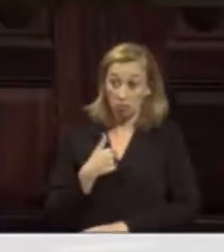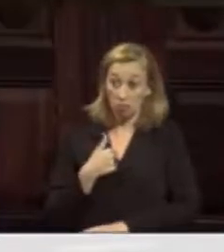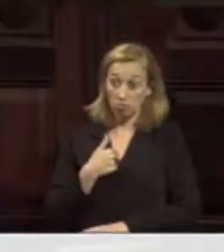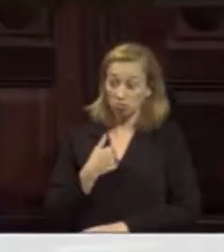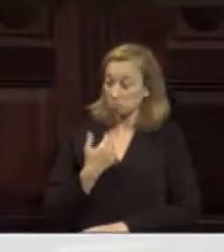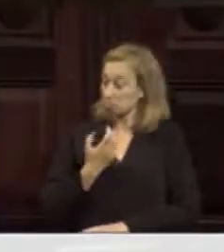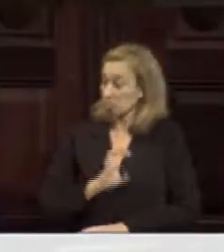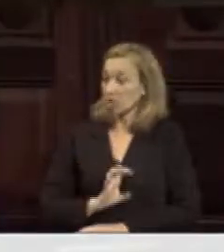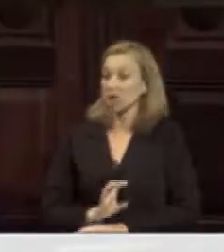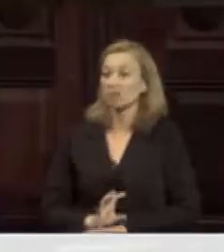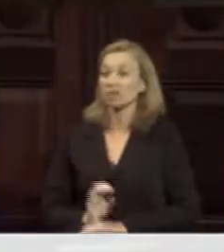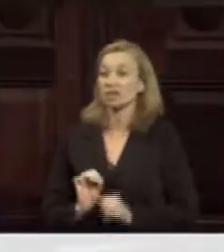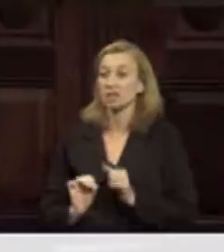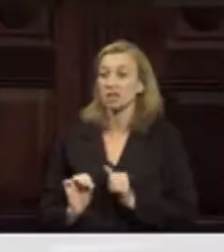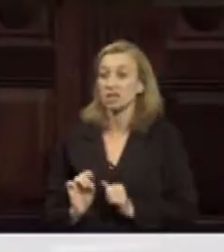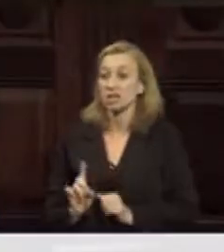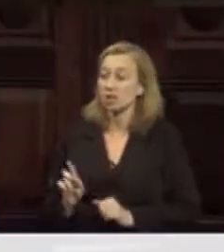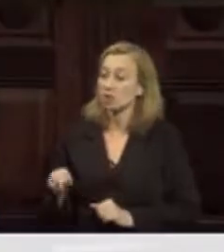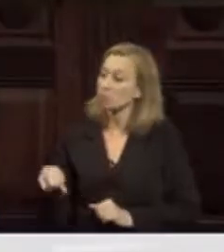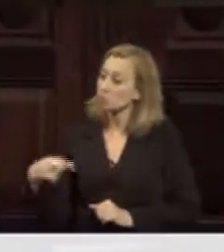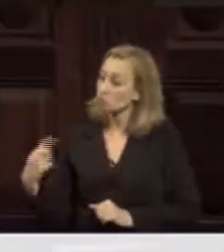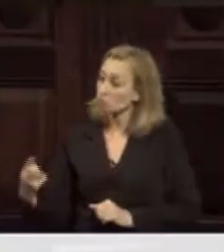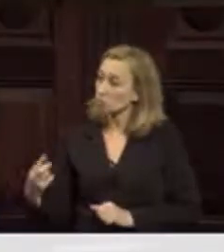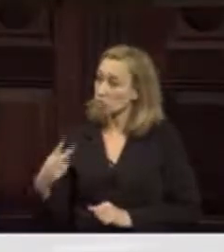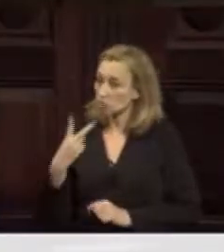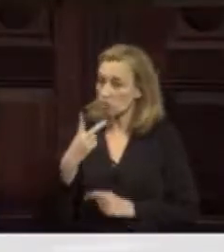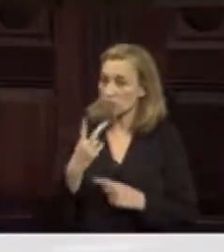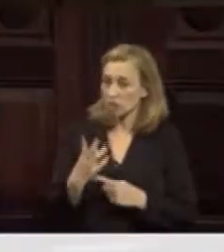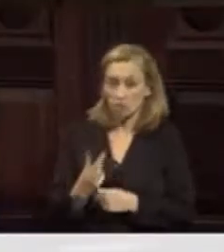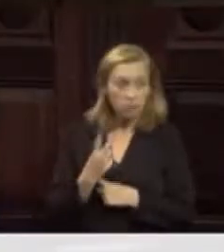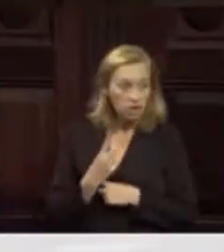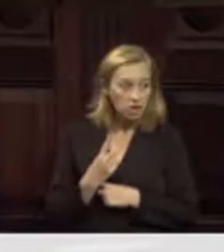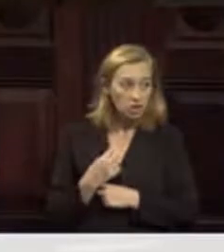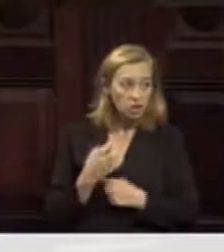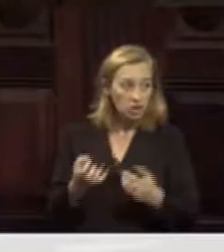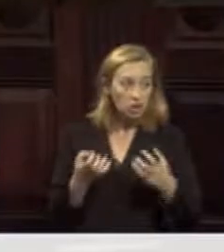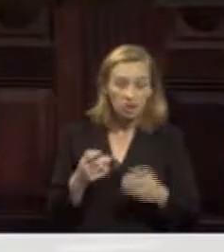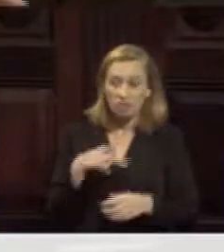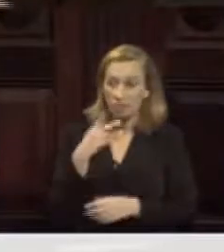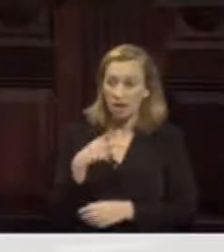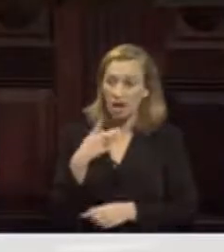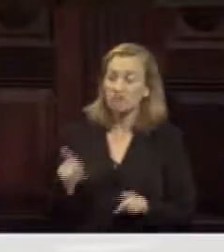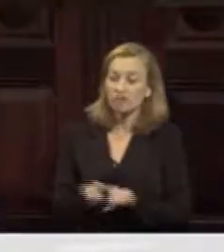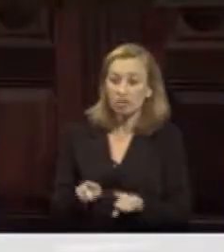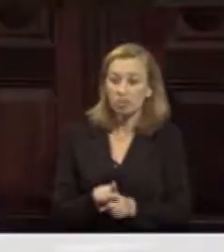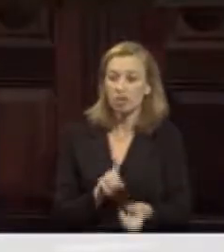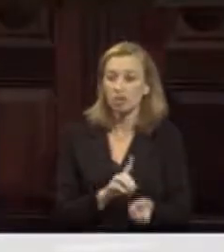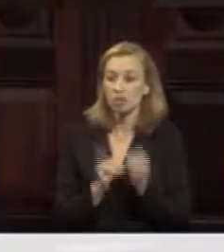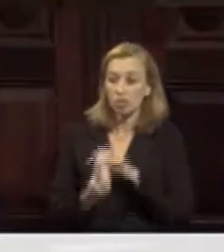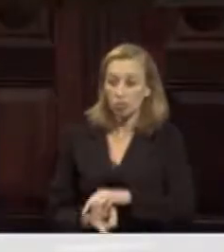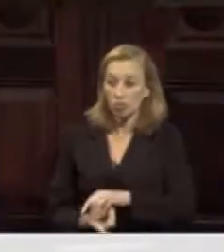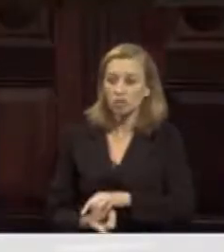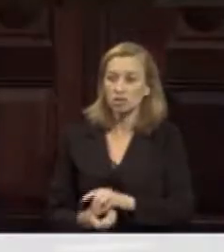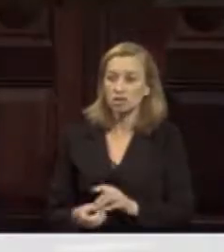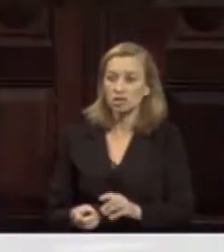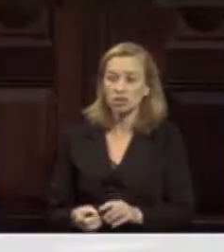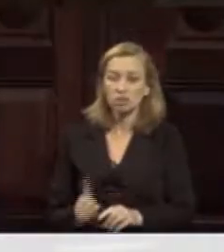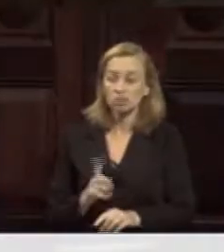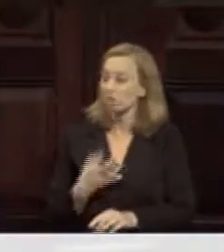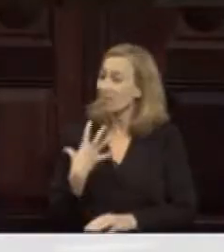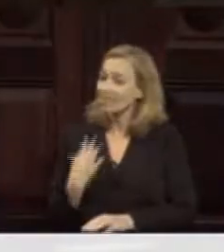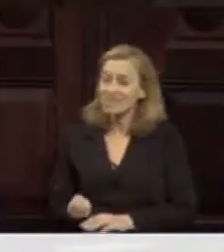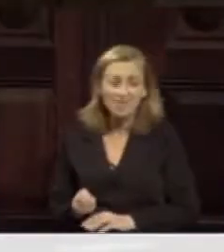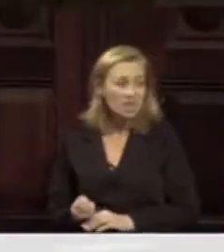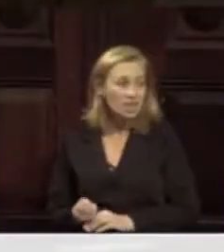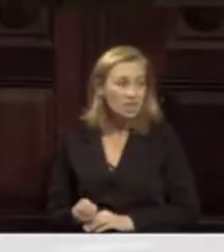permito a fazê-lo. Os outros 2 empréstimos, eu quero me antecipar que estarei também votando não, porque me recuso